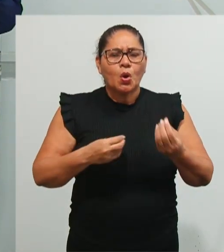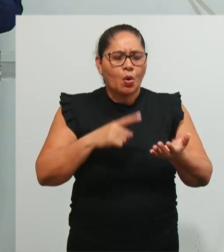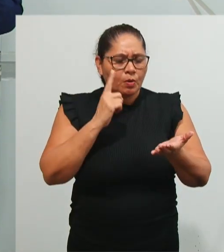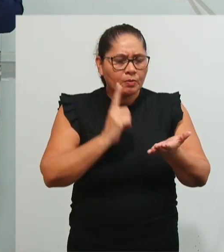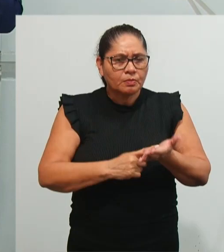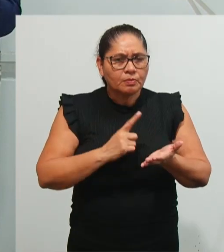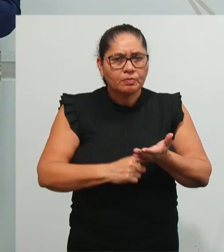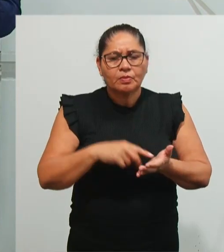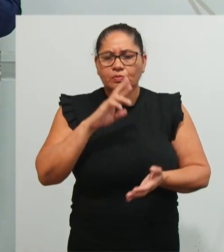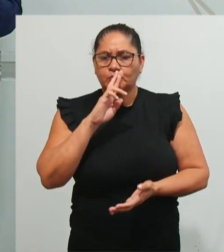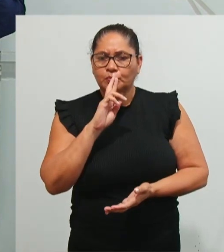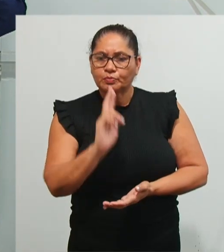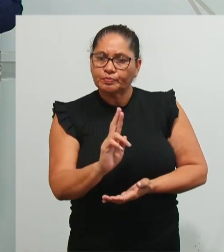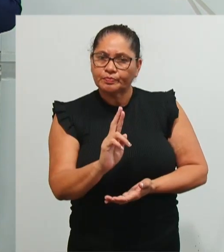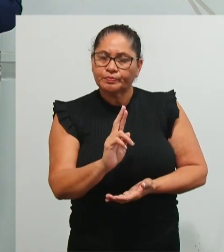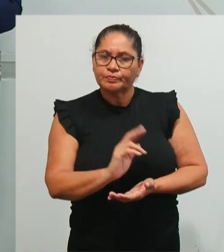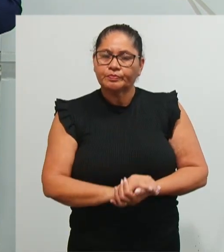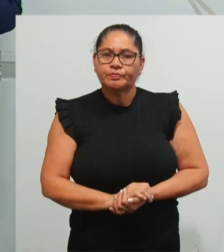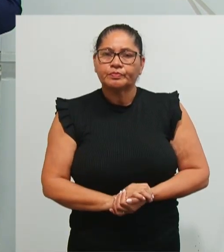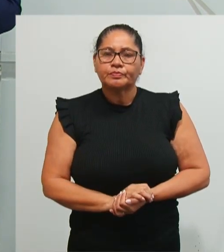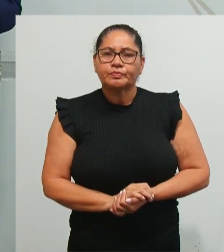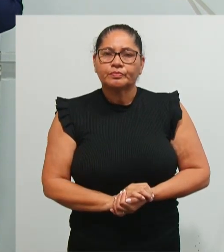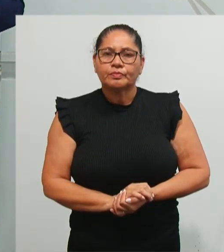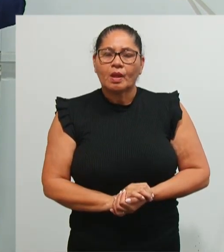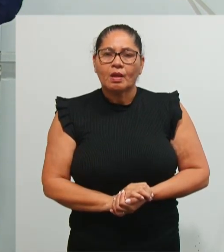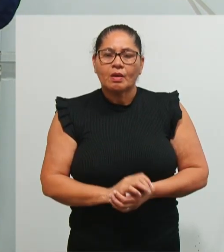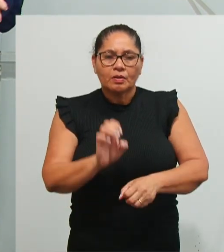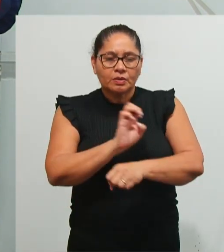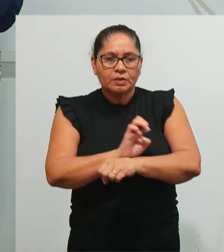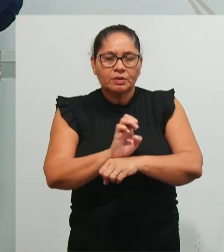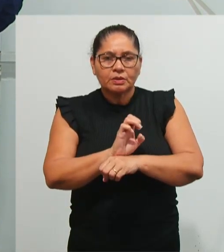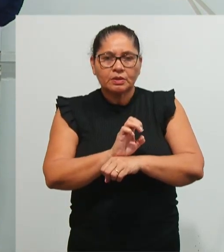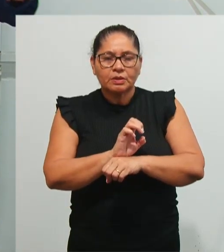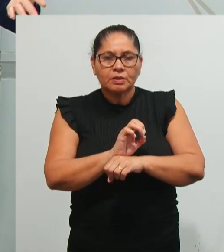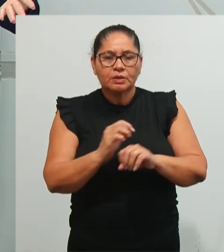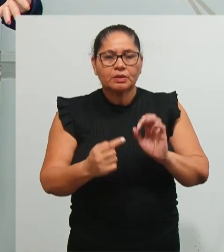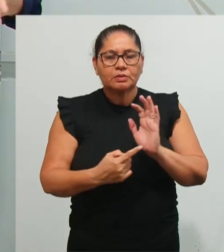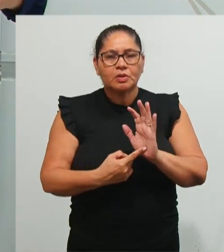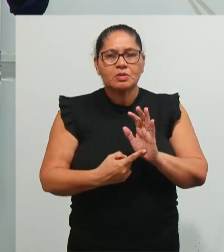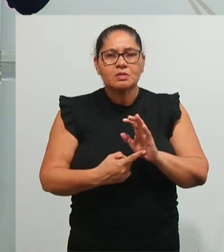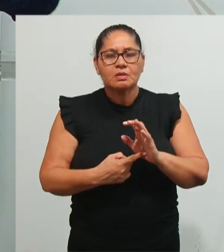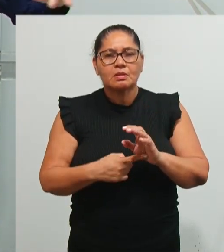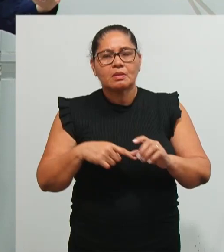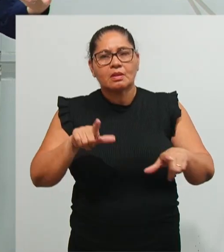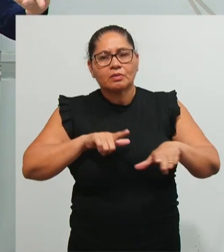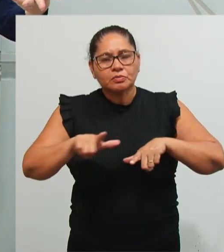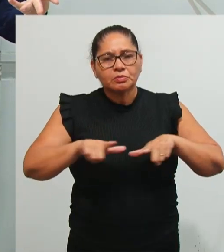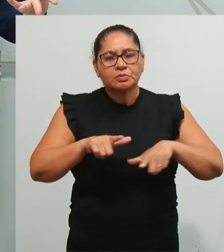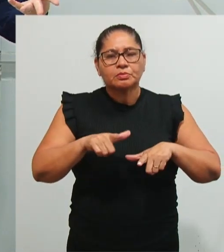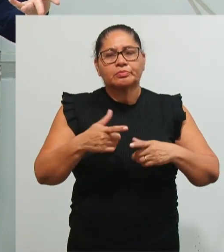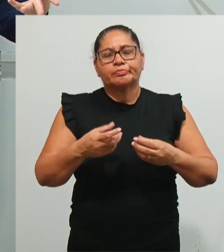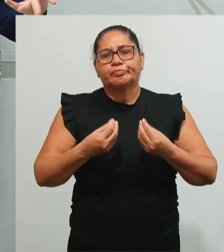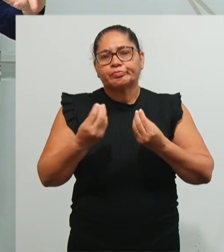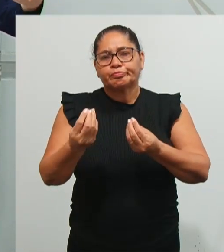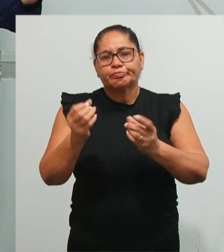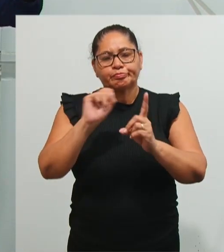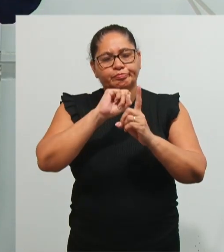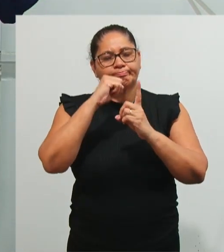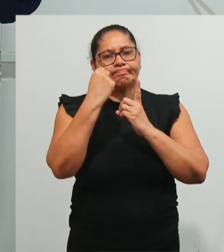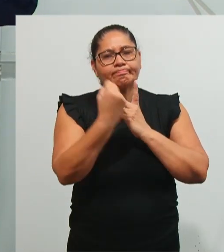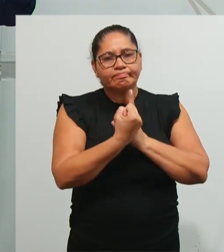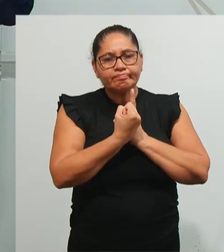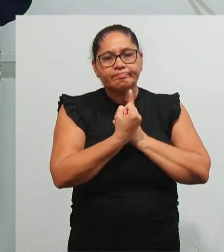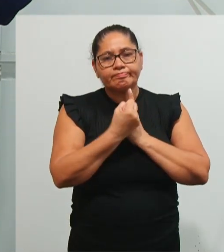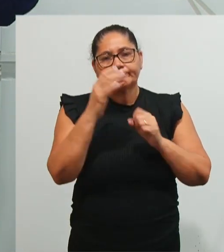com o resultado. O comprometimento com o Estado de entregar uma ação, entregar um produto para a sociedade.